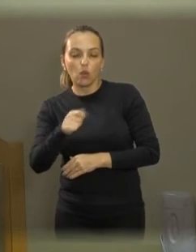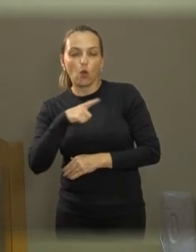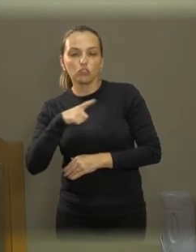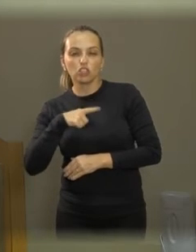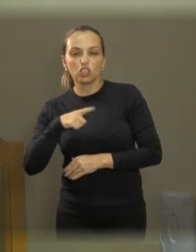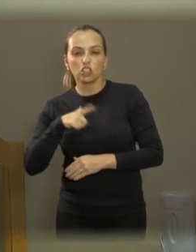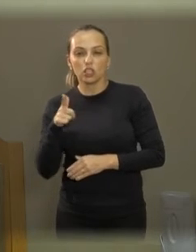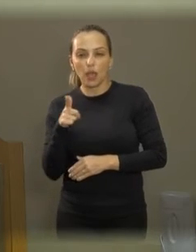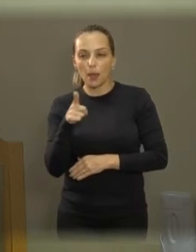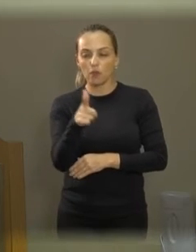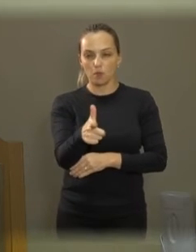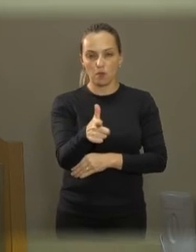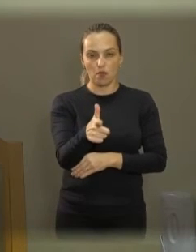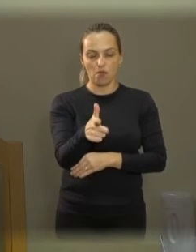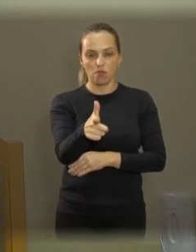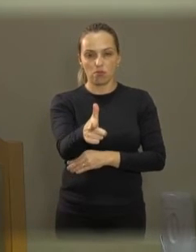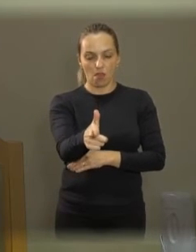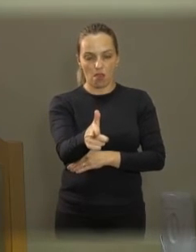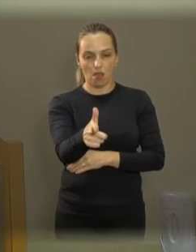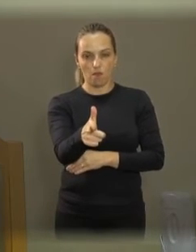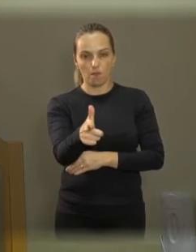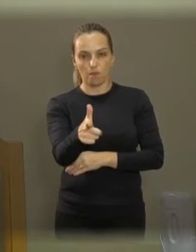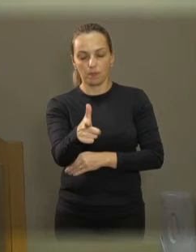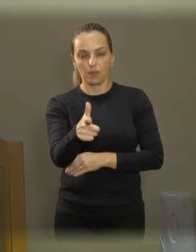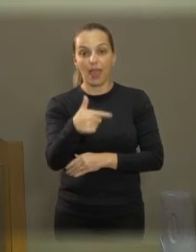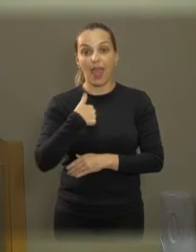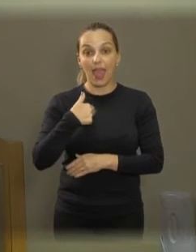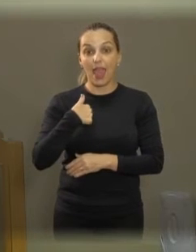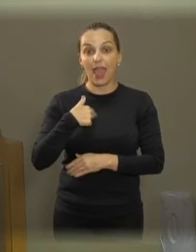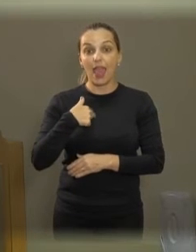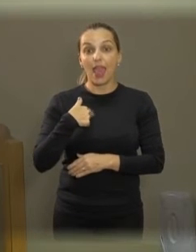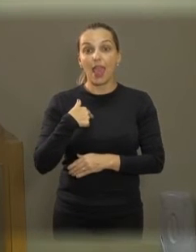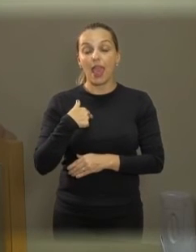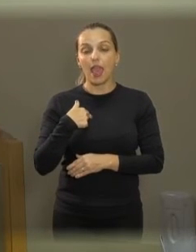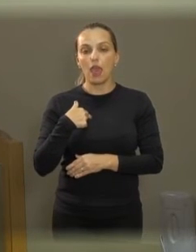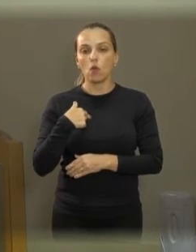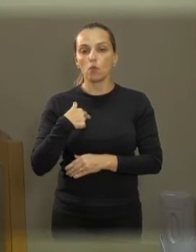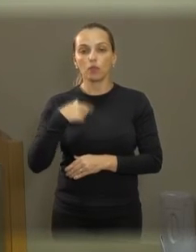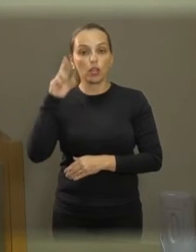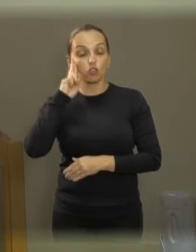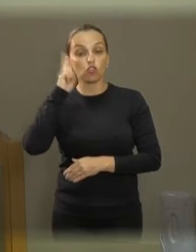o guarda-bandeira. Então, no desfile, eu que dava a voz de comando.